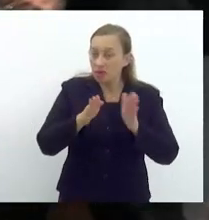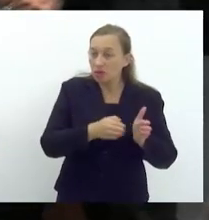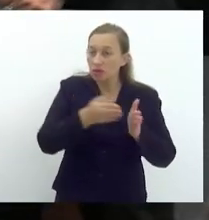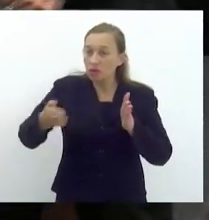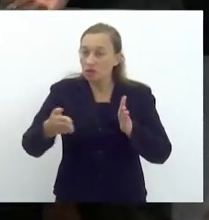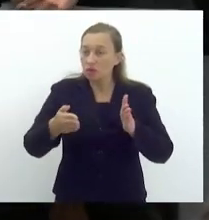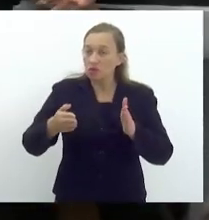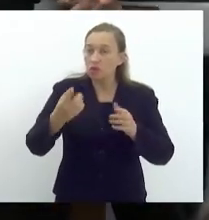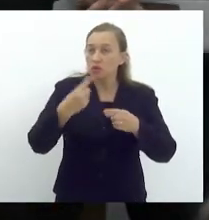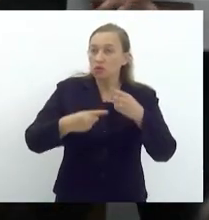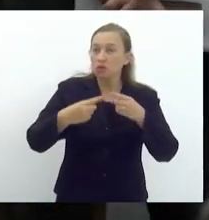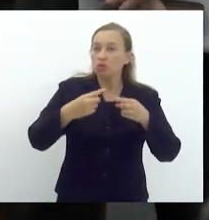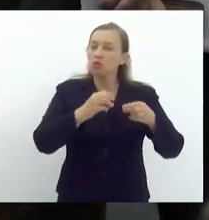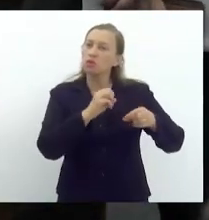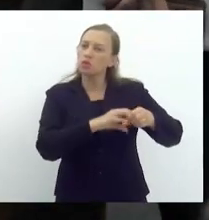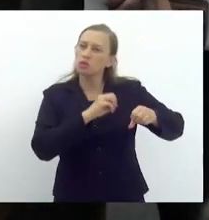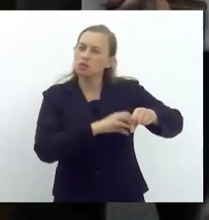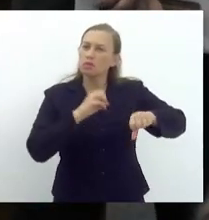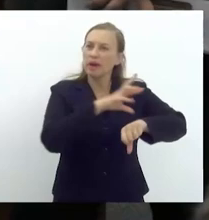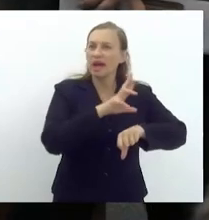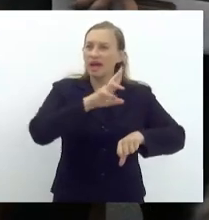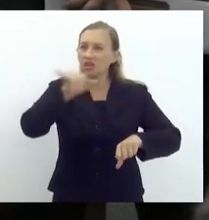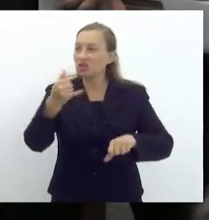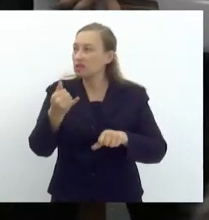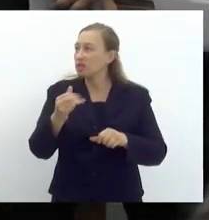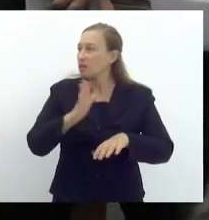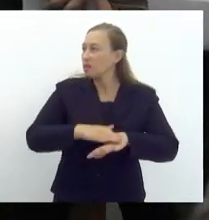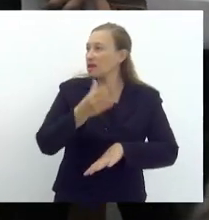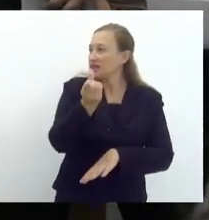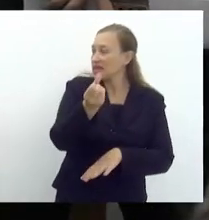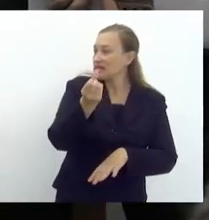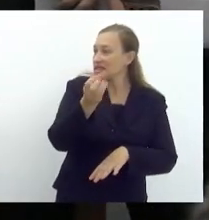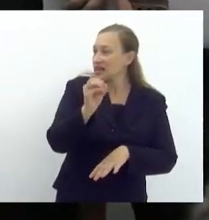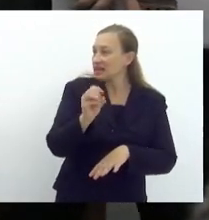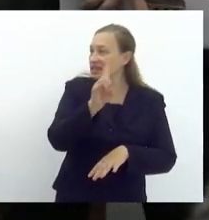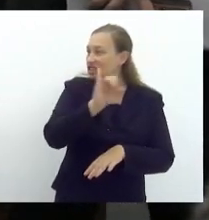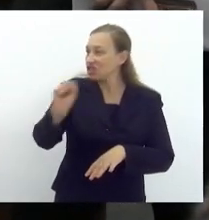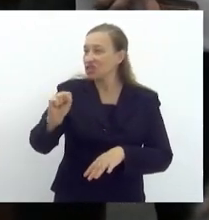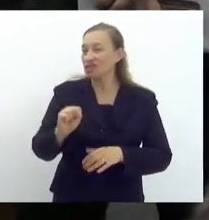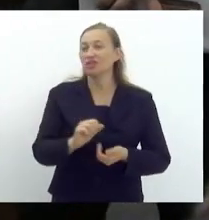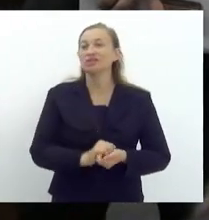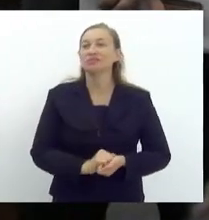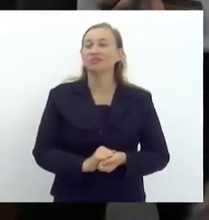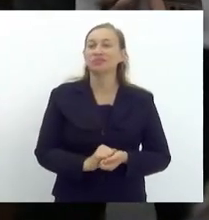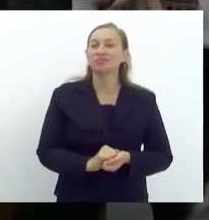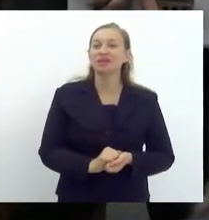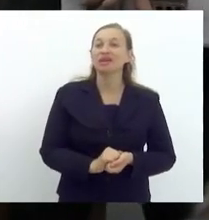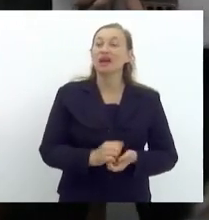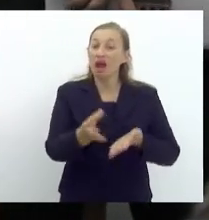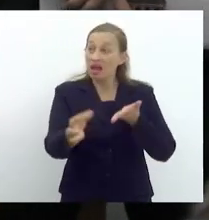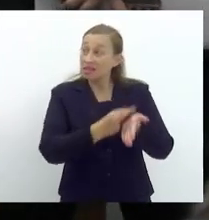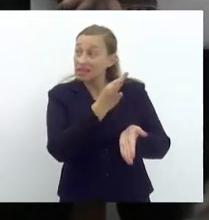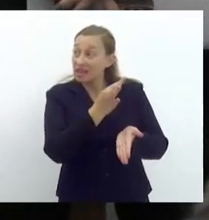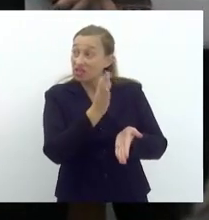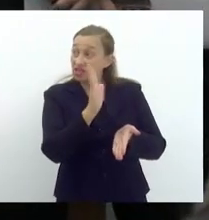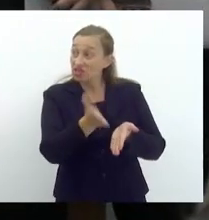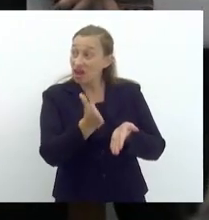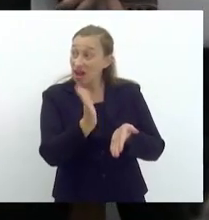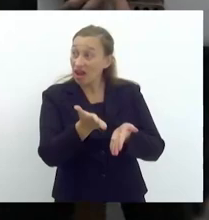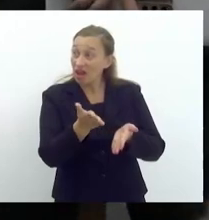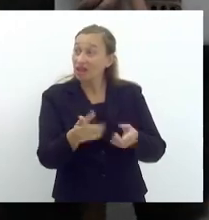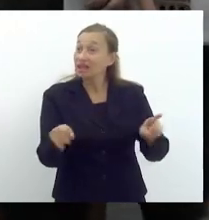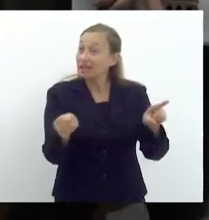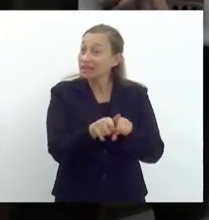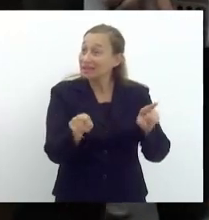superej por mais 60 dias concedendo a co-autoria todos os colegas que queiram assim assinar e